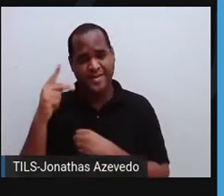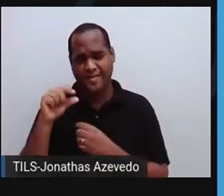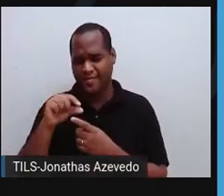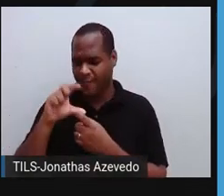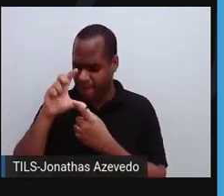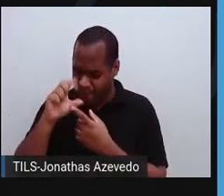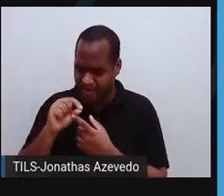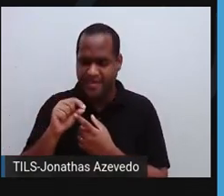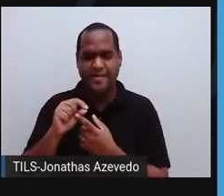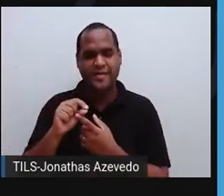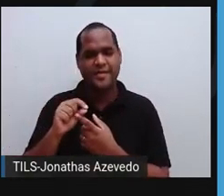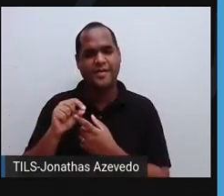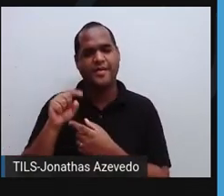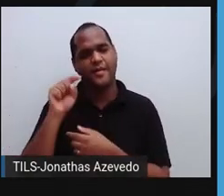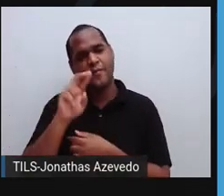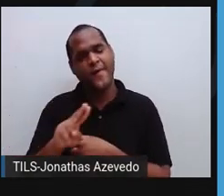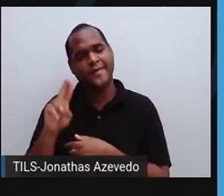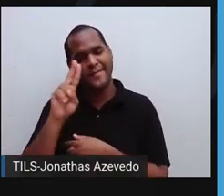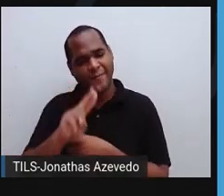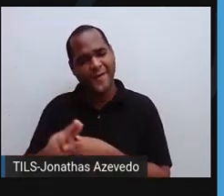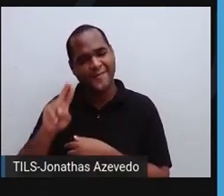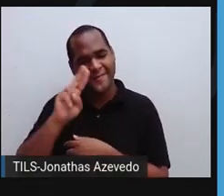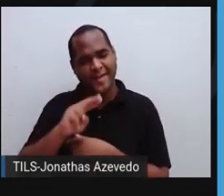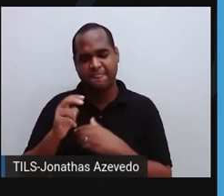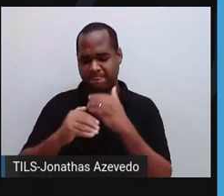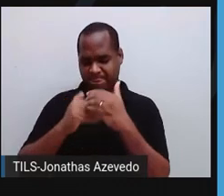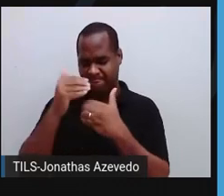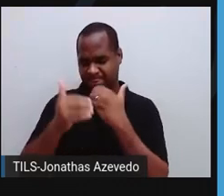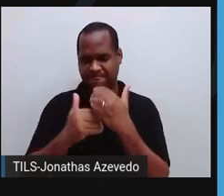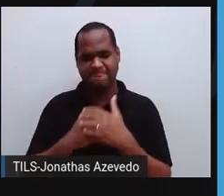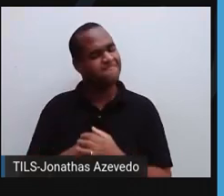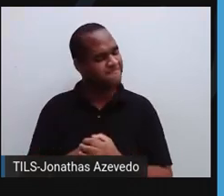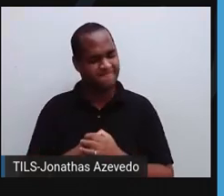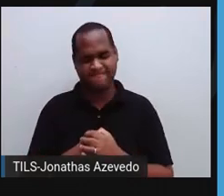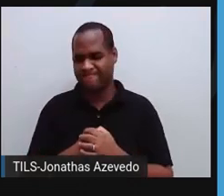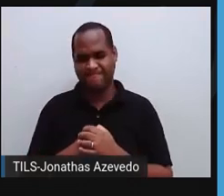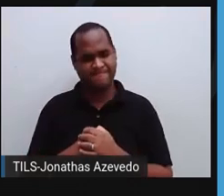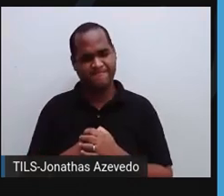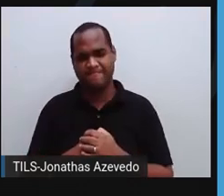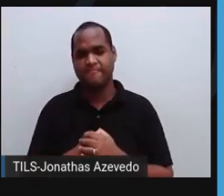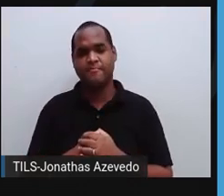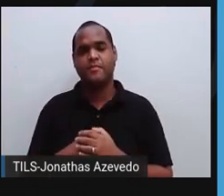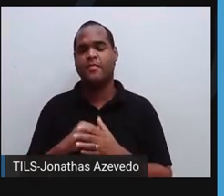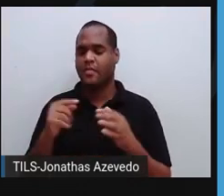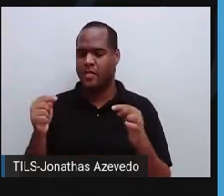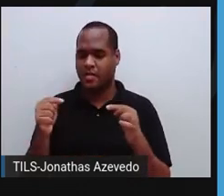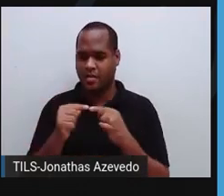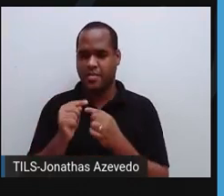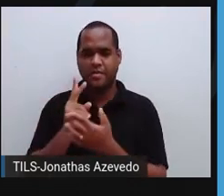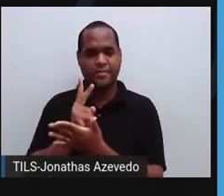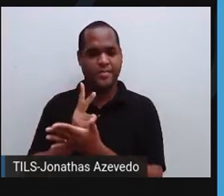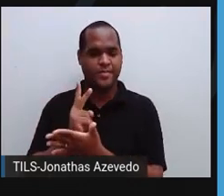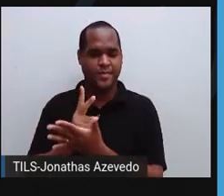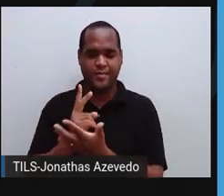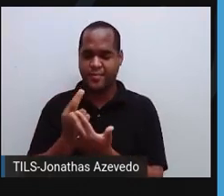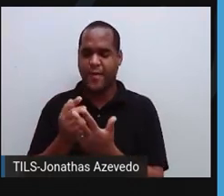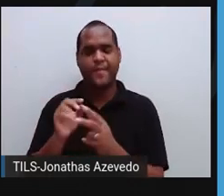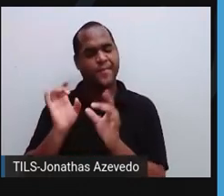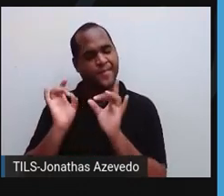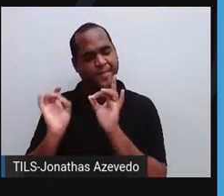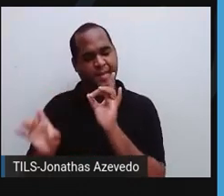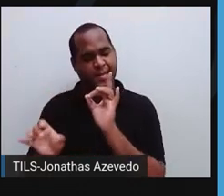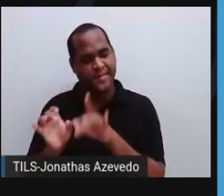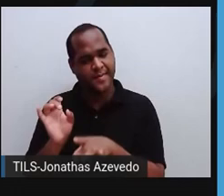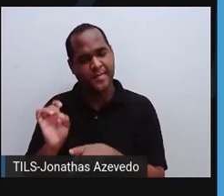Ela vai usar, usar, usar e se desenvolver? Não. Ela vai ser eliminada. Ela